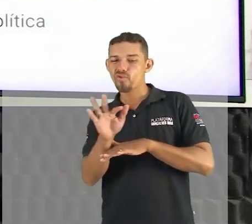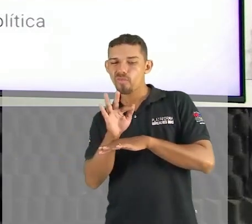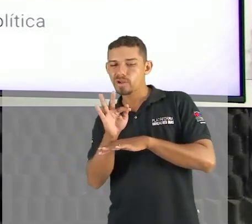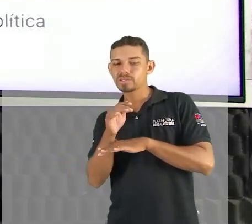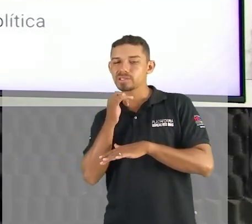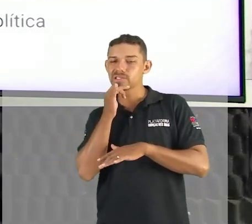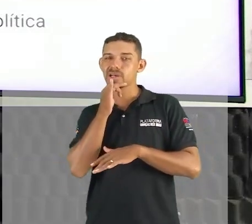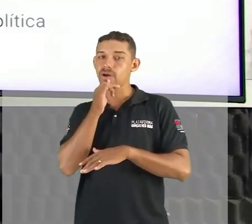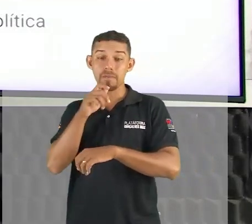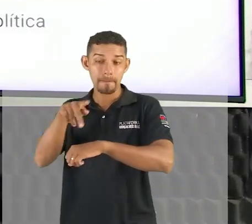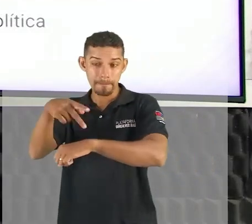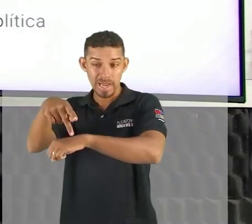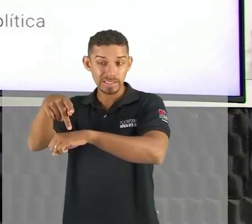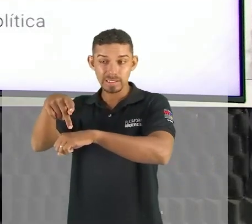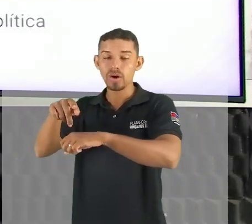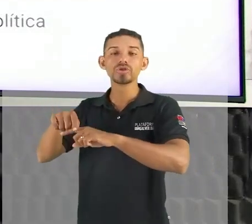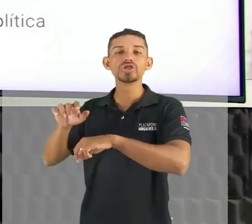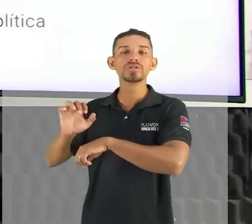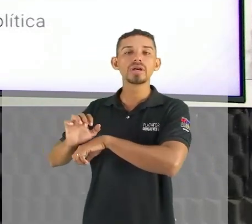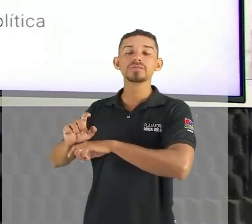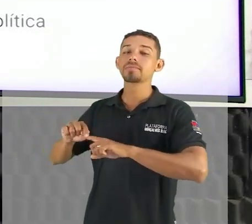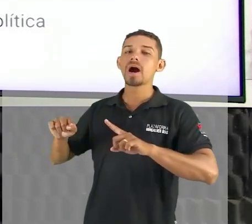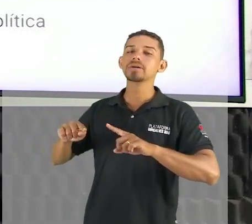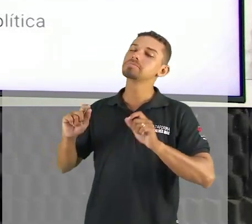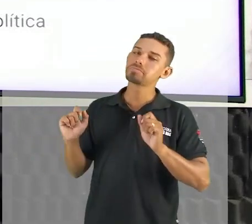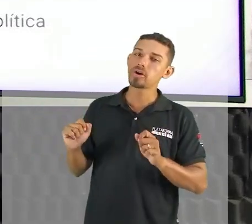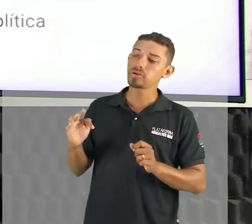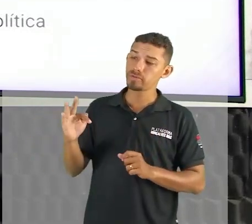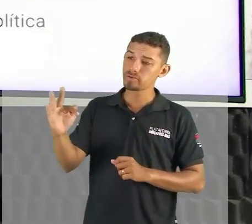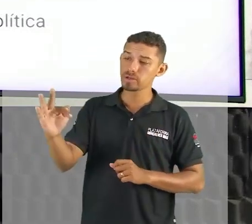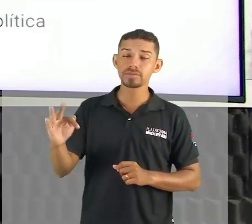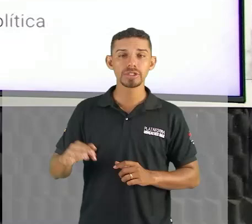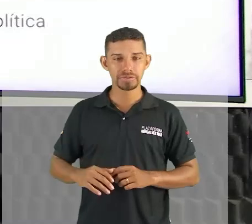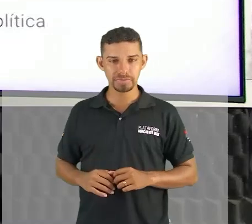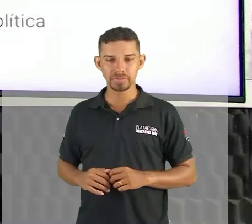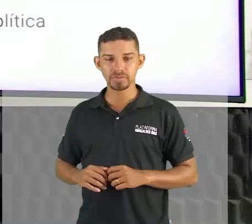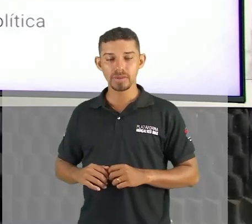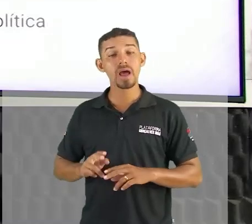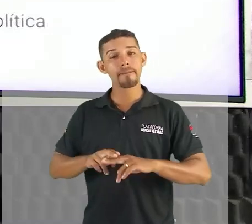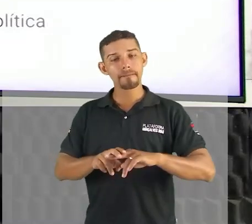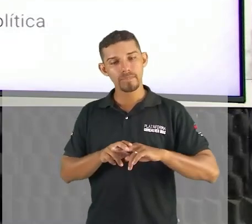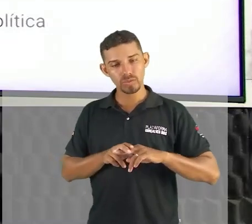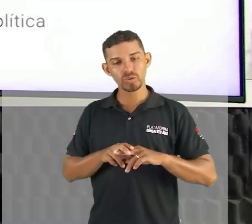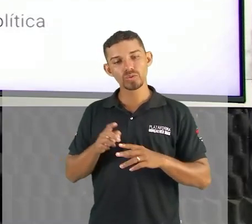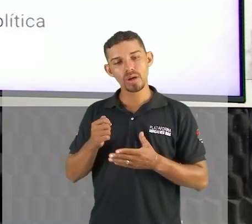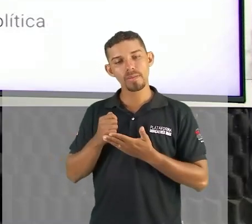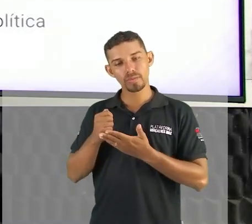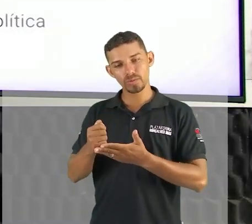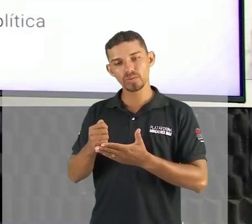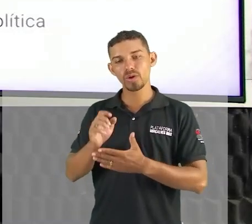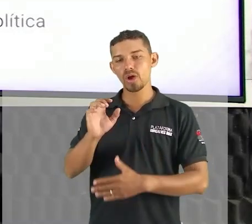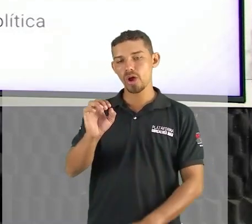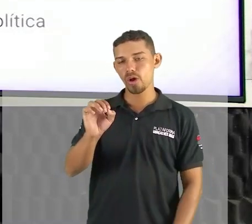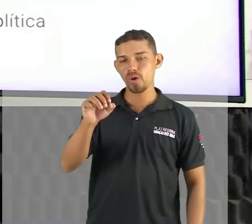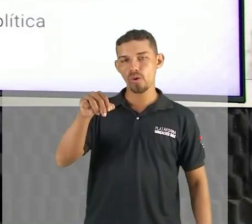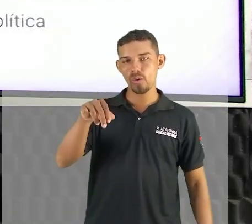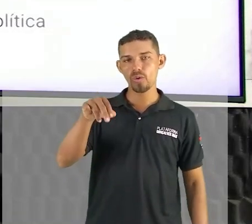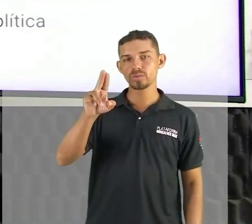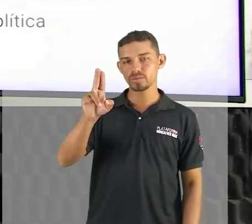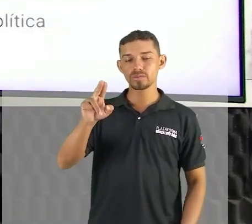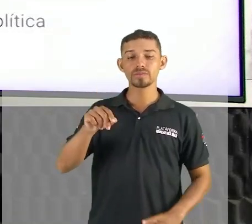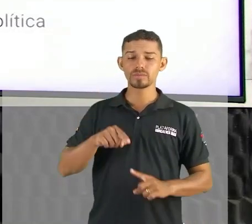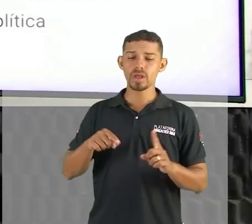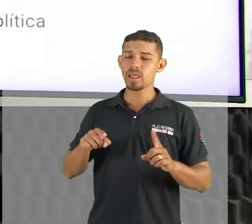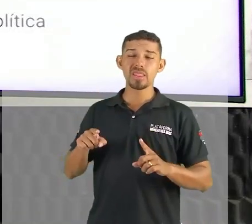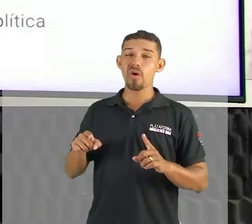país ainda, de Estado, mas ele pode vir a ser. Né? Então, por isso que é o apoio da comunidade internacional à demanda nacional. Não